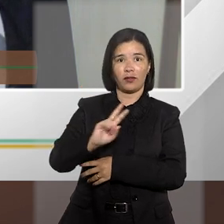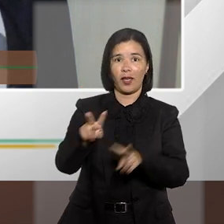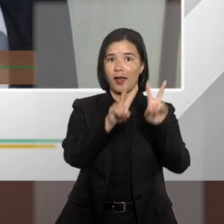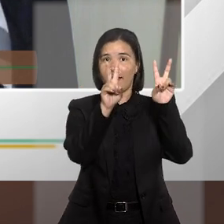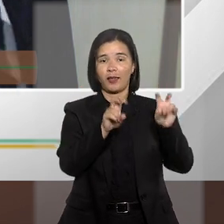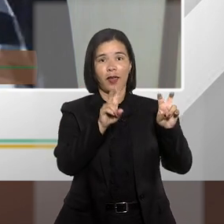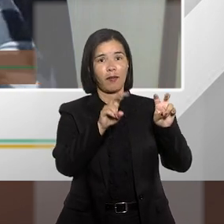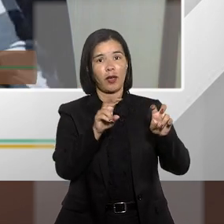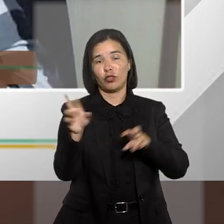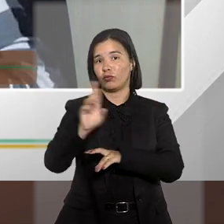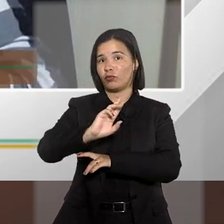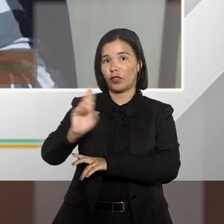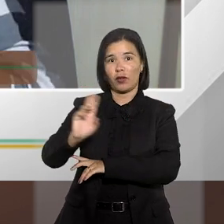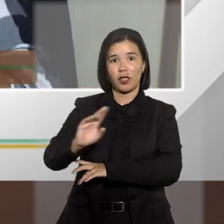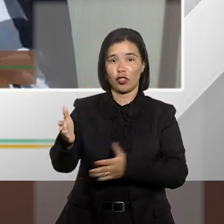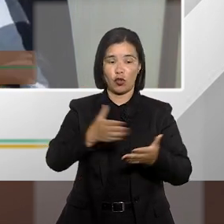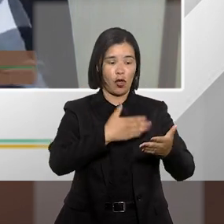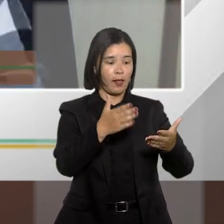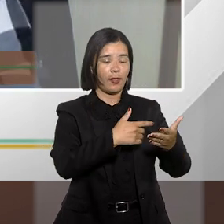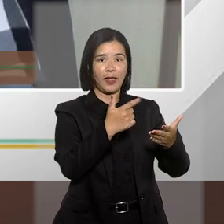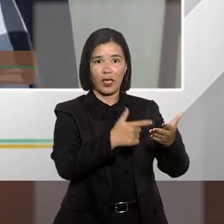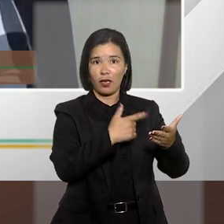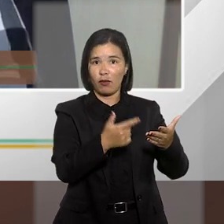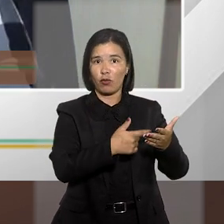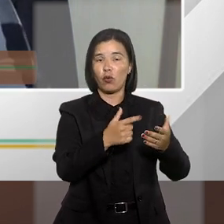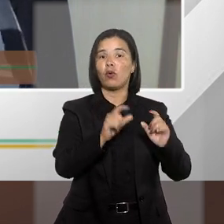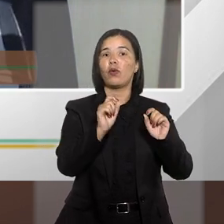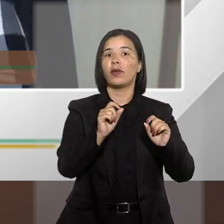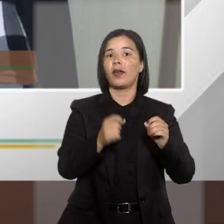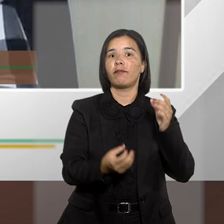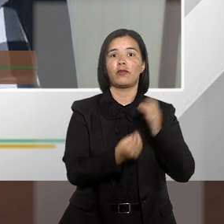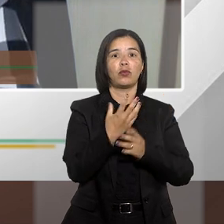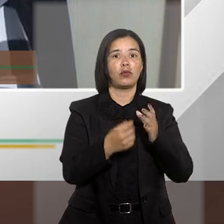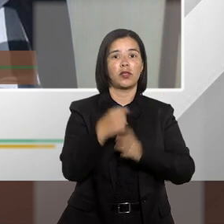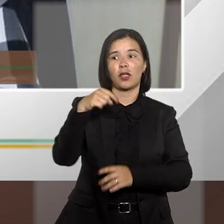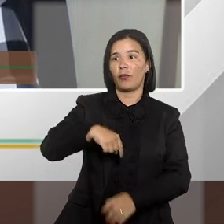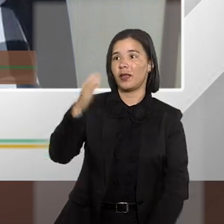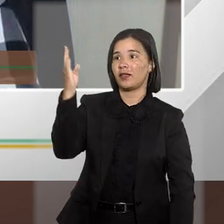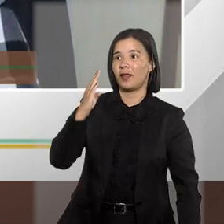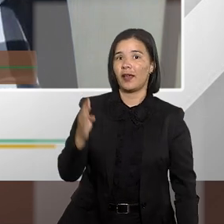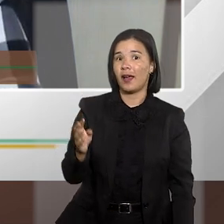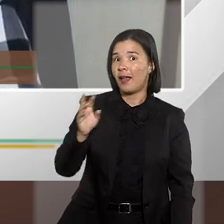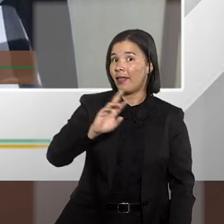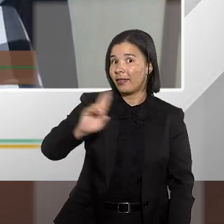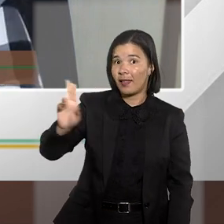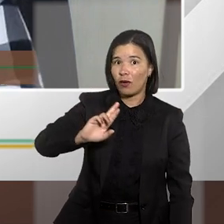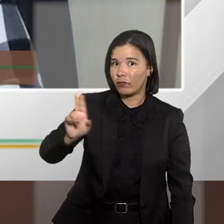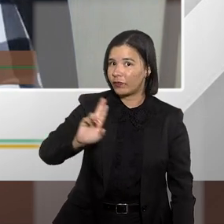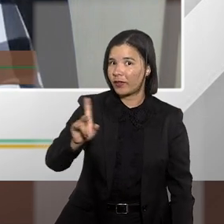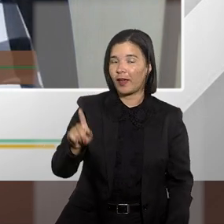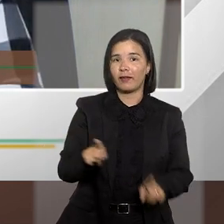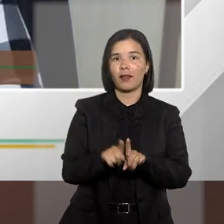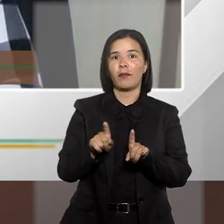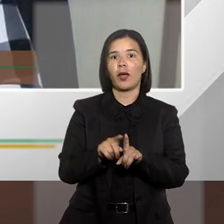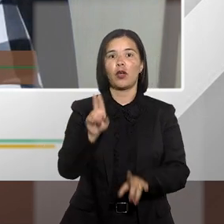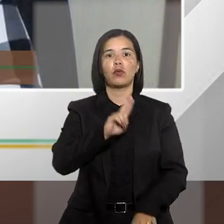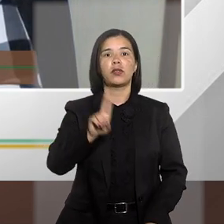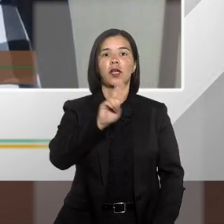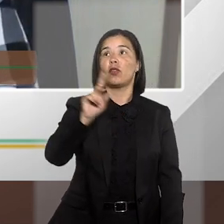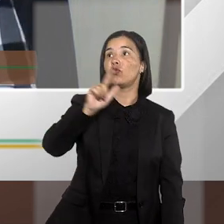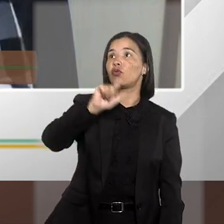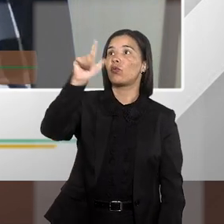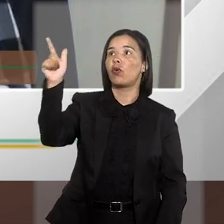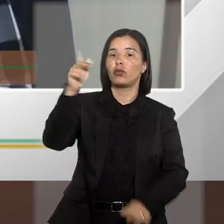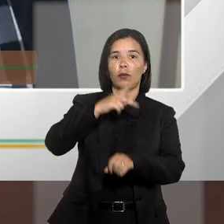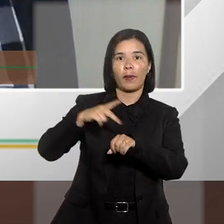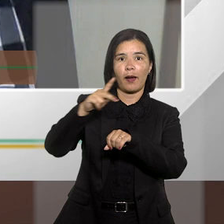não existem, sobre livros que não tem nem não é nem produção brasileira. A gente vivenciou muito isso com um livro foi utilizado de um outro país,